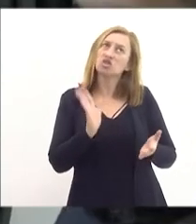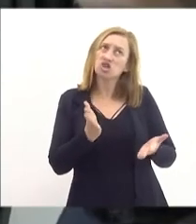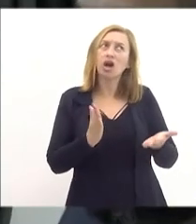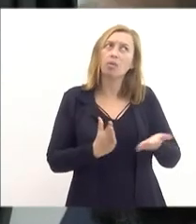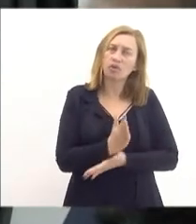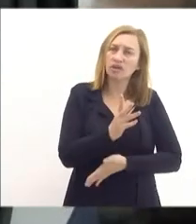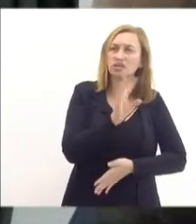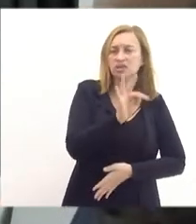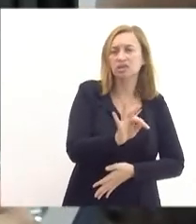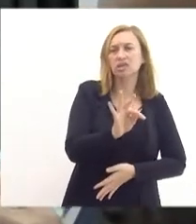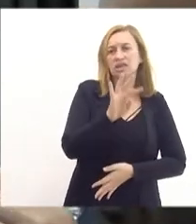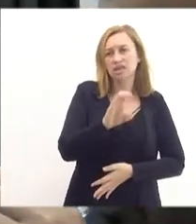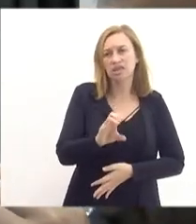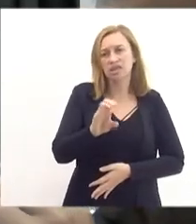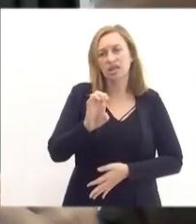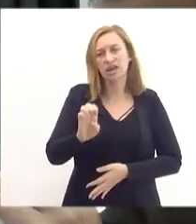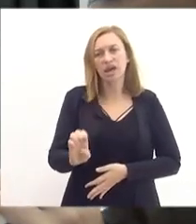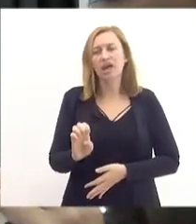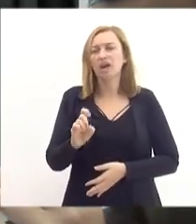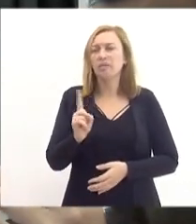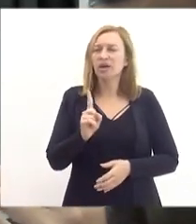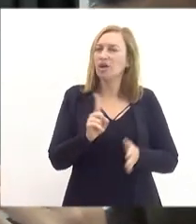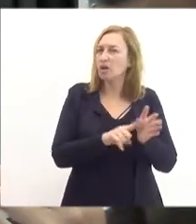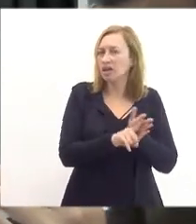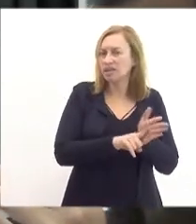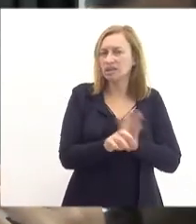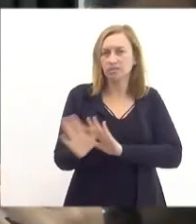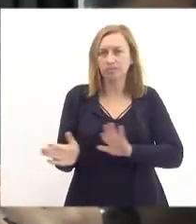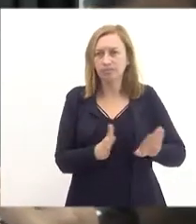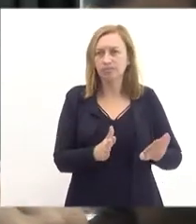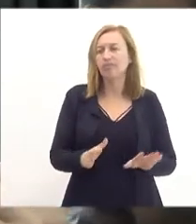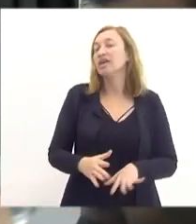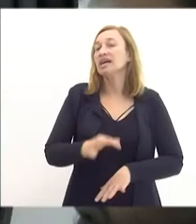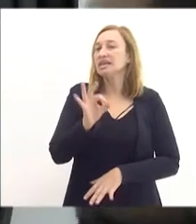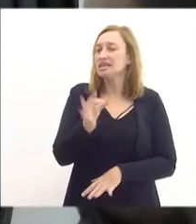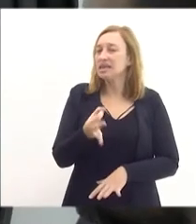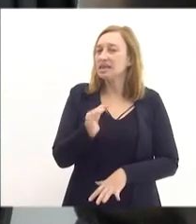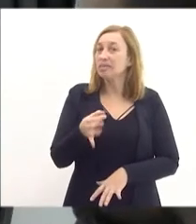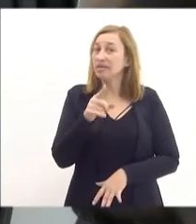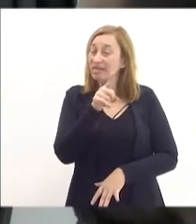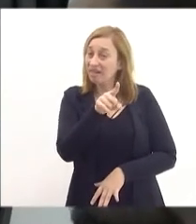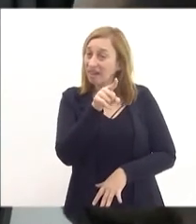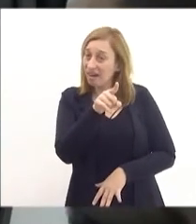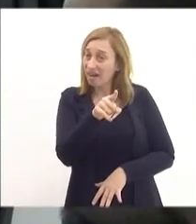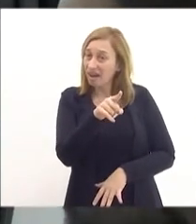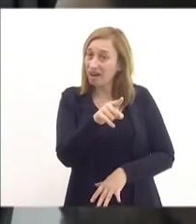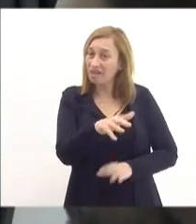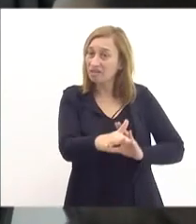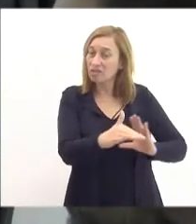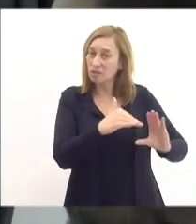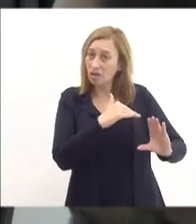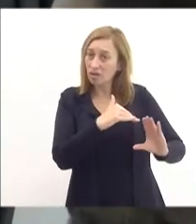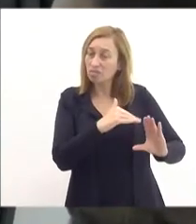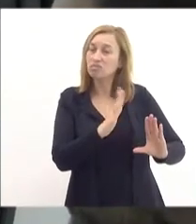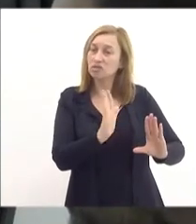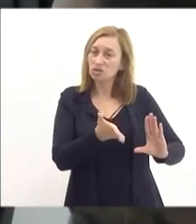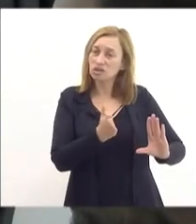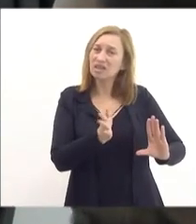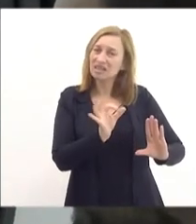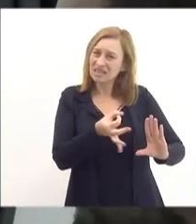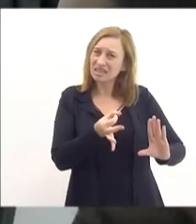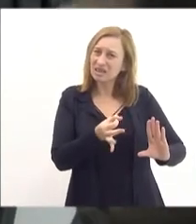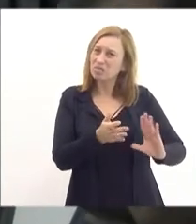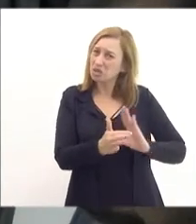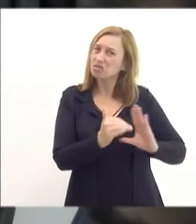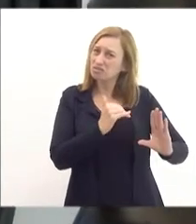eu ainda não tive oportunidade de analisá-las. Mas seguramente lá veio o cálculo atuarial. Seguramente